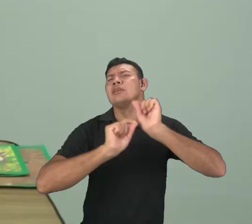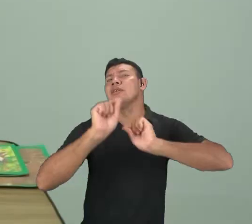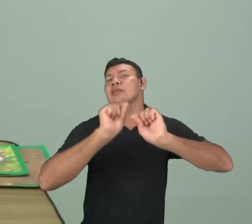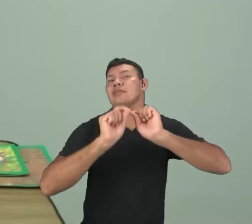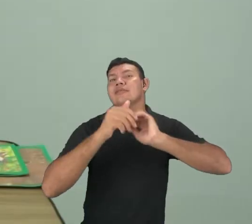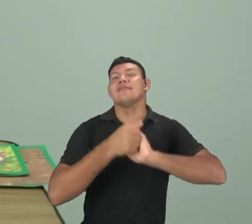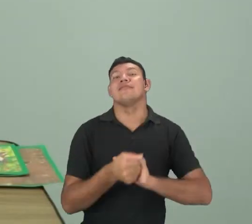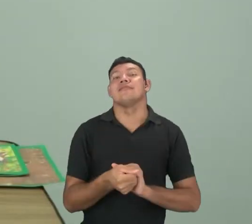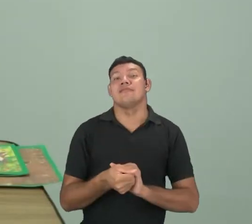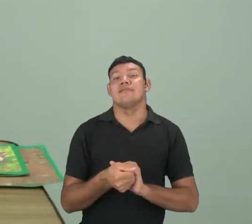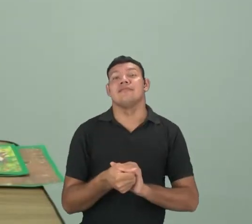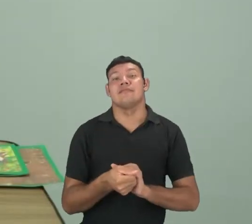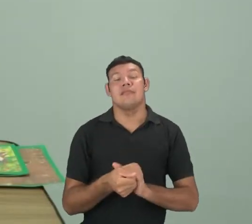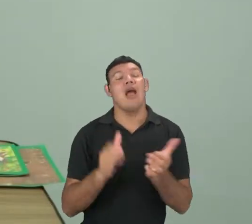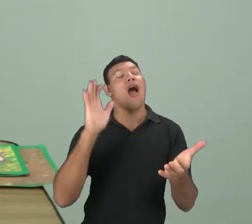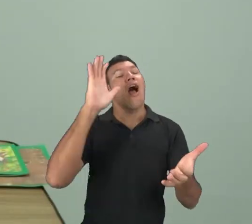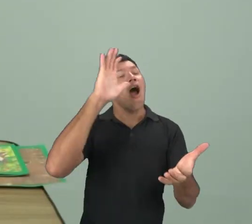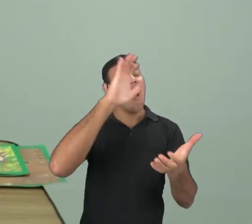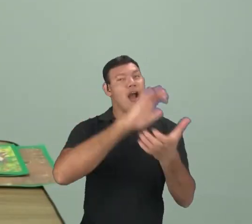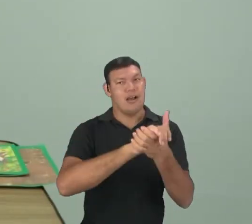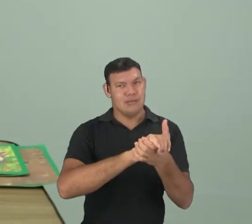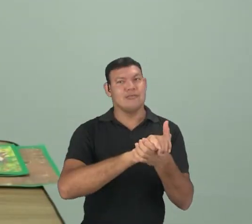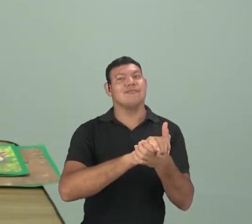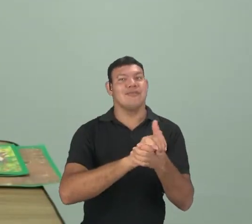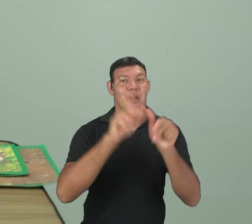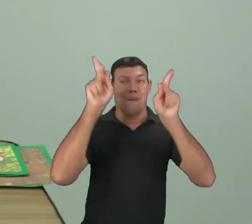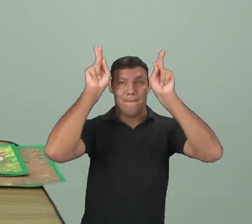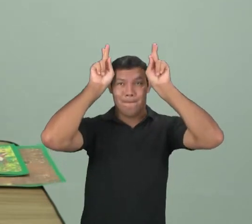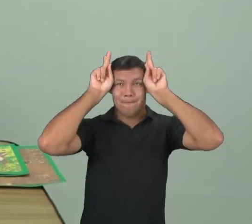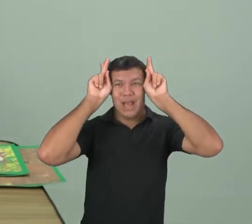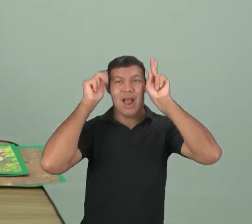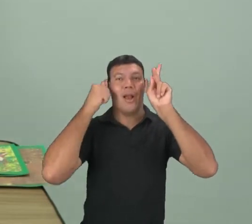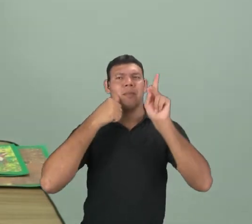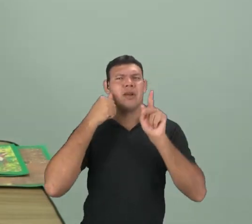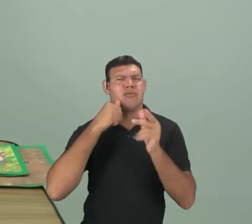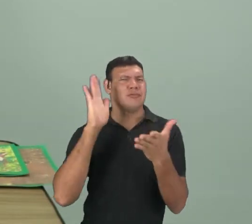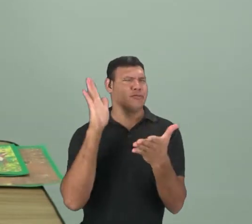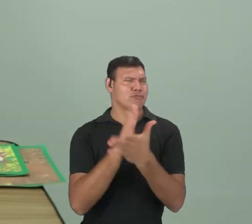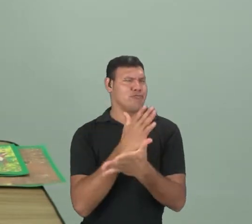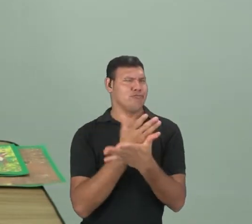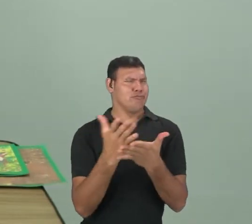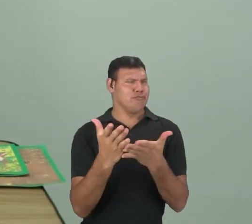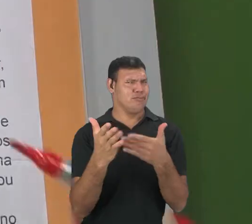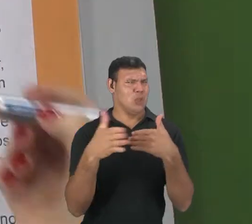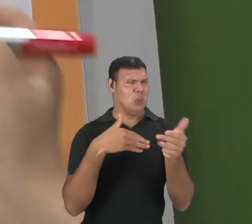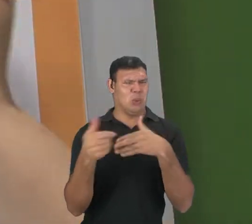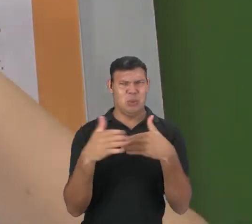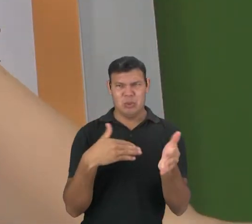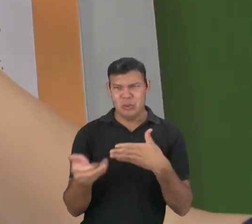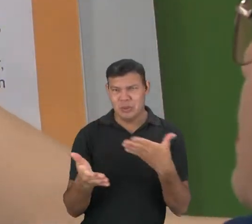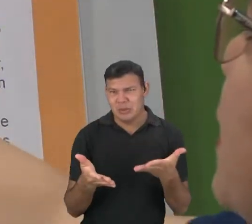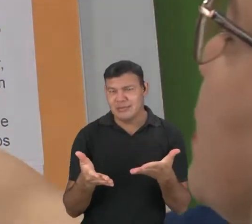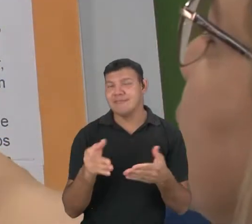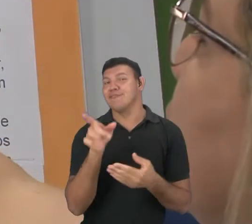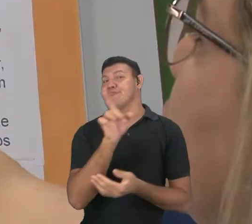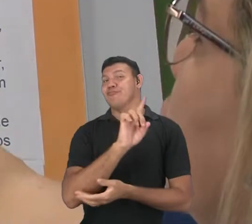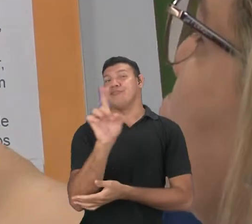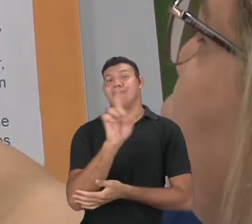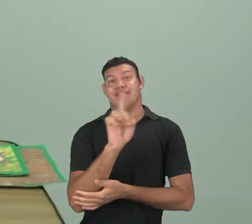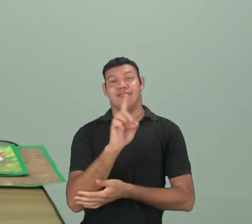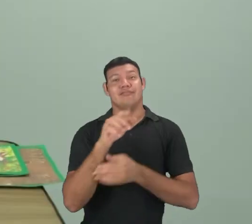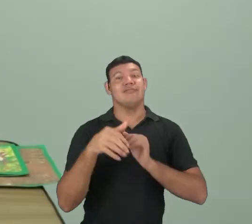Ele queria casar com uma princesa. Mas era qualquer princesa? Não, tinha que ser uma